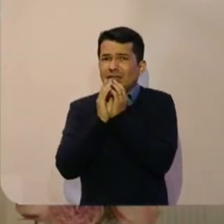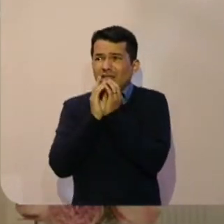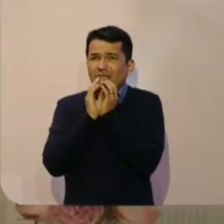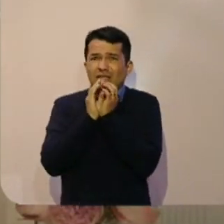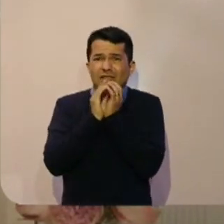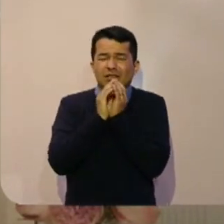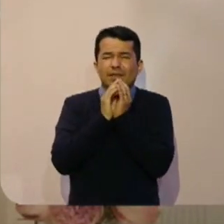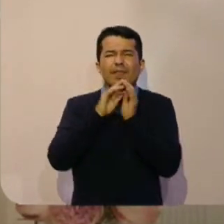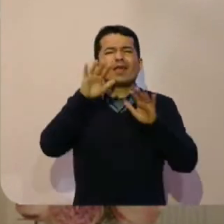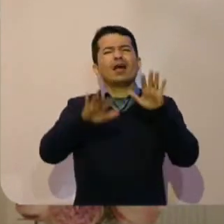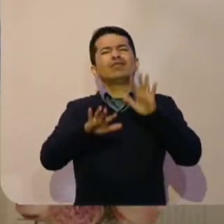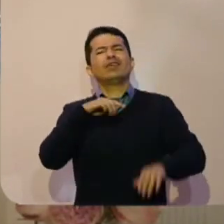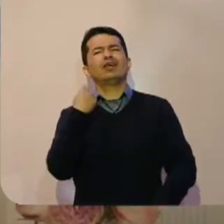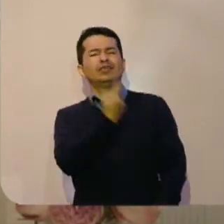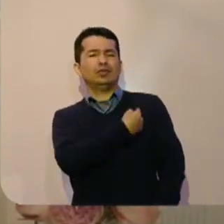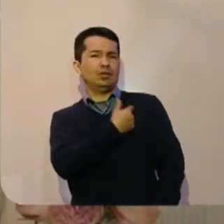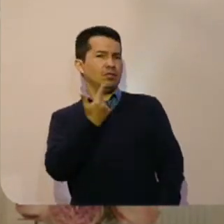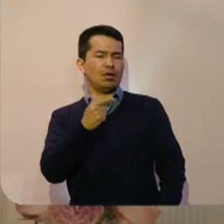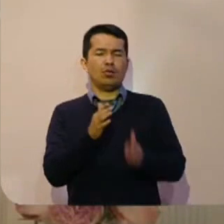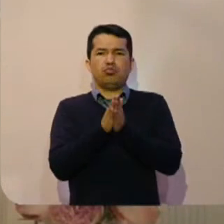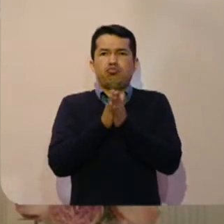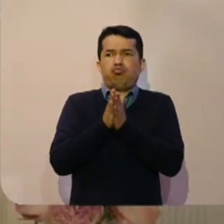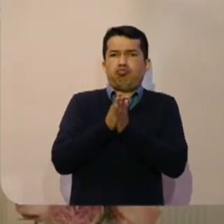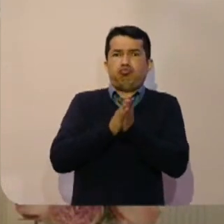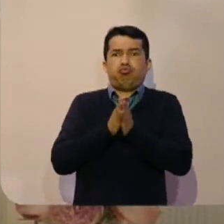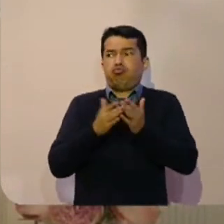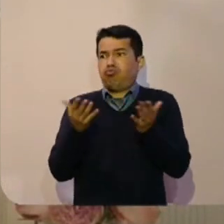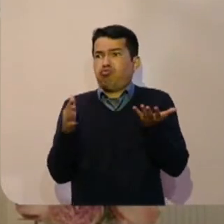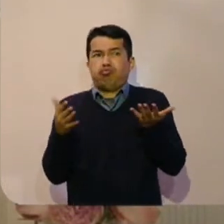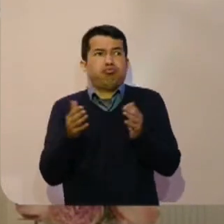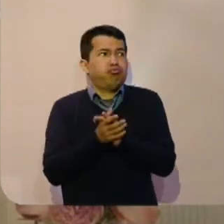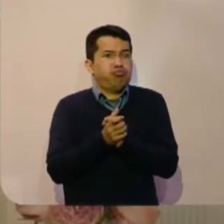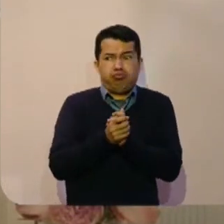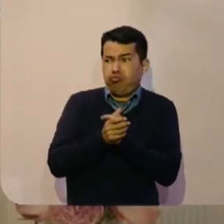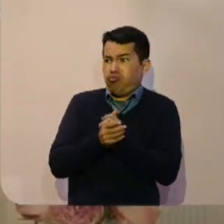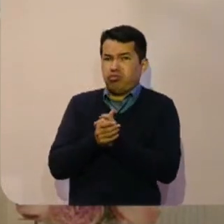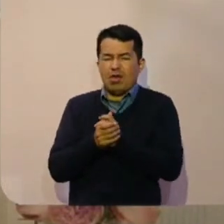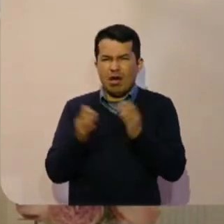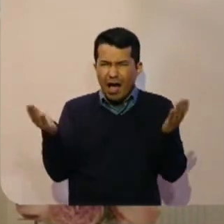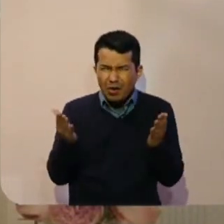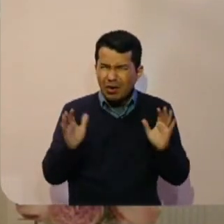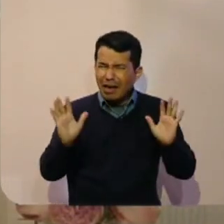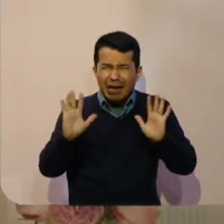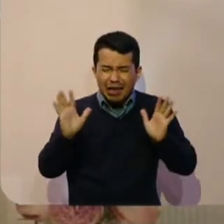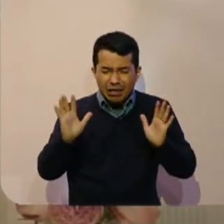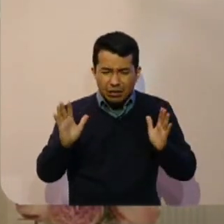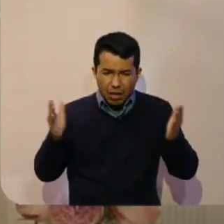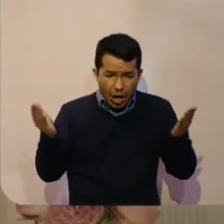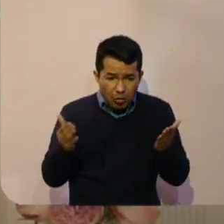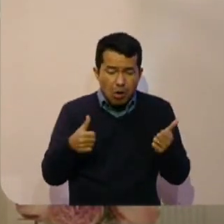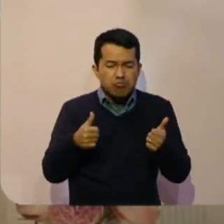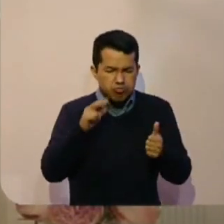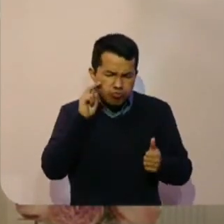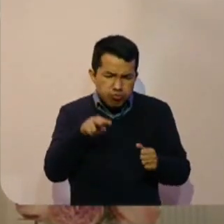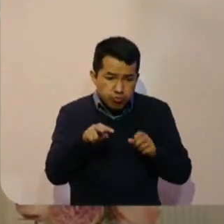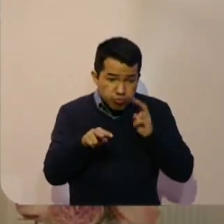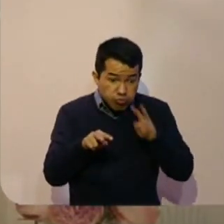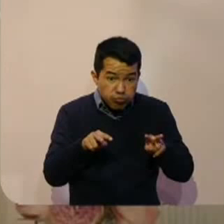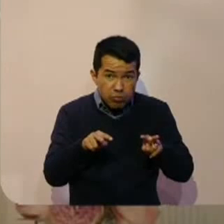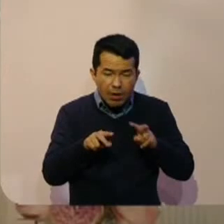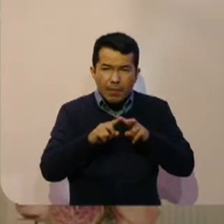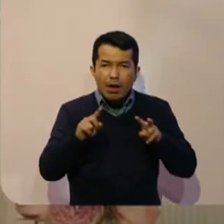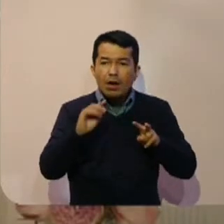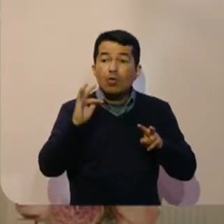tão ansioso pelo agora. A gente está ansioso por o que vai acontecer daqui a pouco. E aí quando a